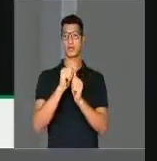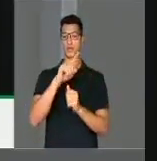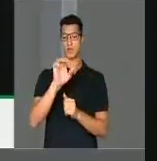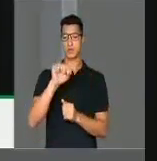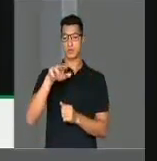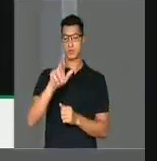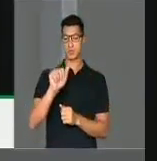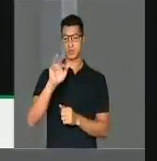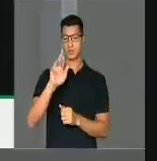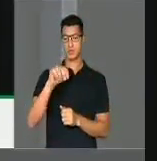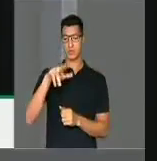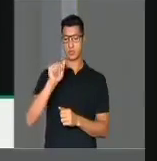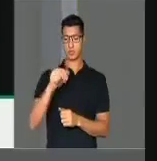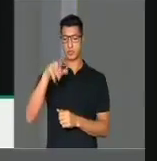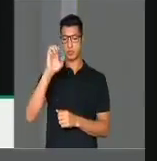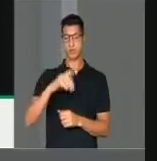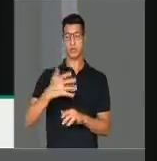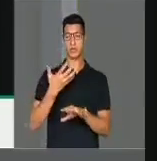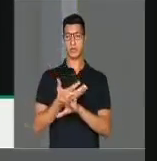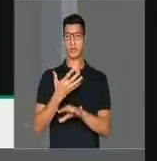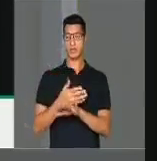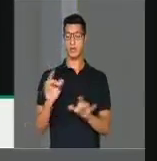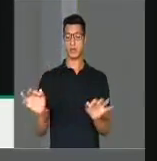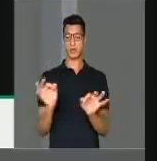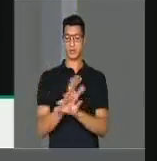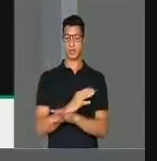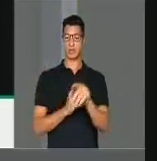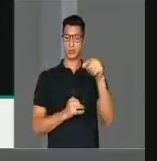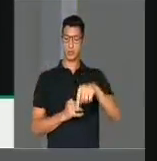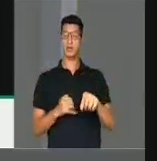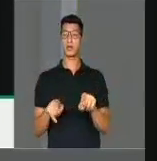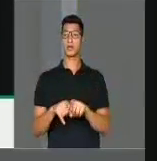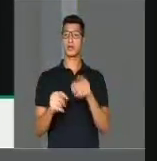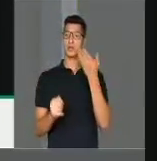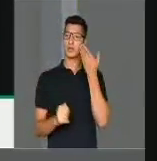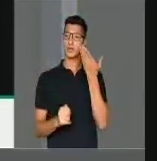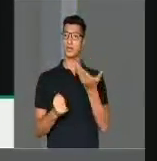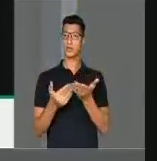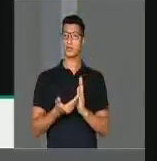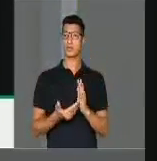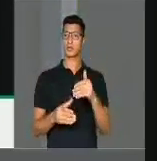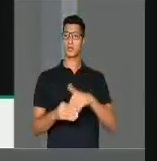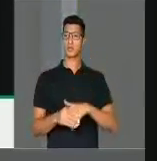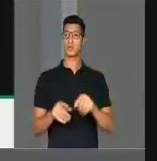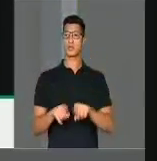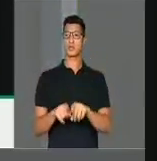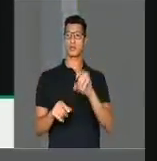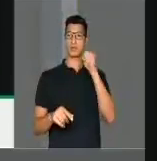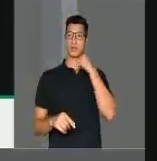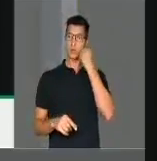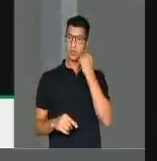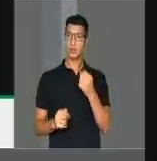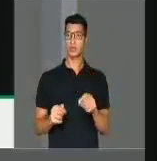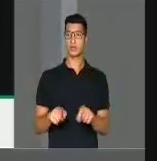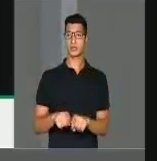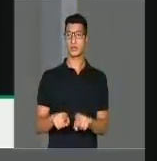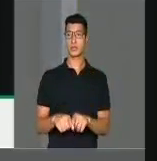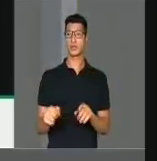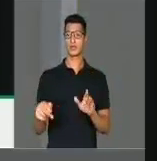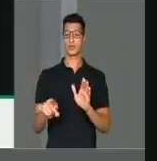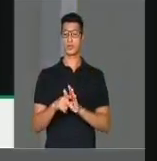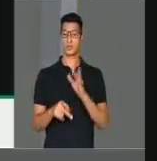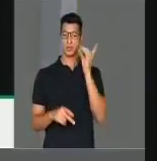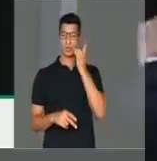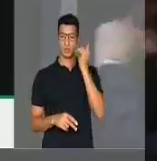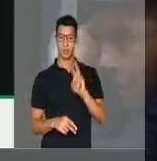uma Zona Franca no Nordeste brasileiro. Então, essa matéria está pronta aqui para a Câmara Federal votar e para o Senado Federal. Né.